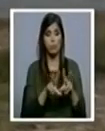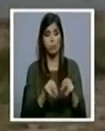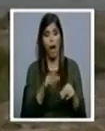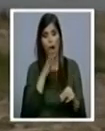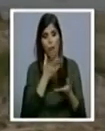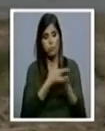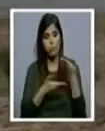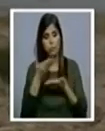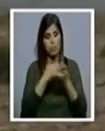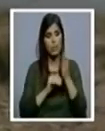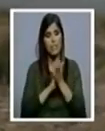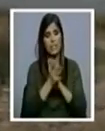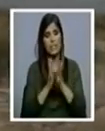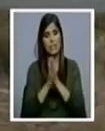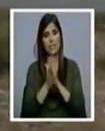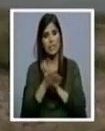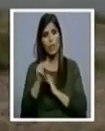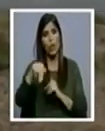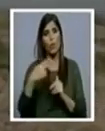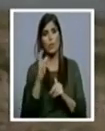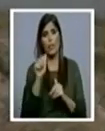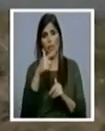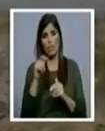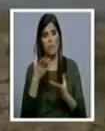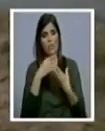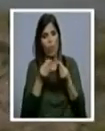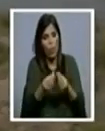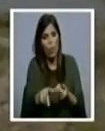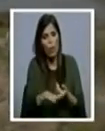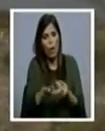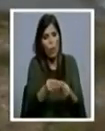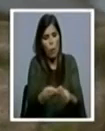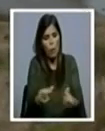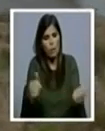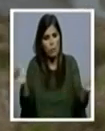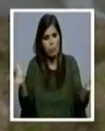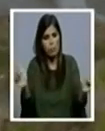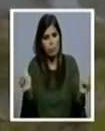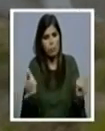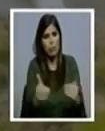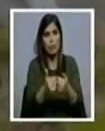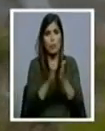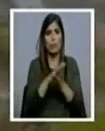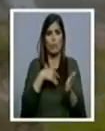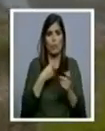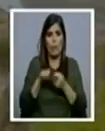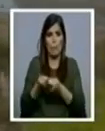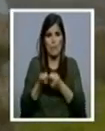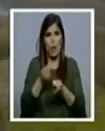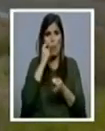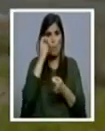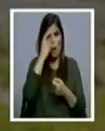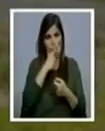e reciclam nutrientes. Mas estas zonas úmidas estão em regressão em todo o mundo. A pressão humana